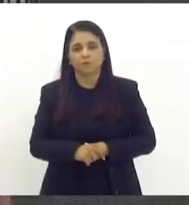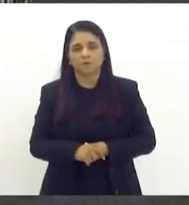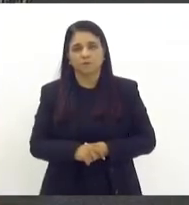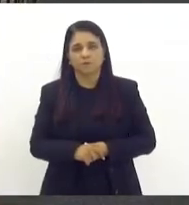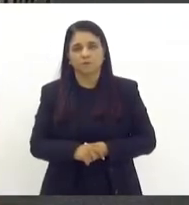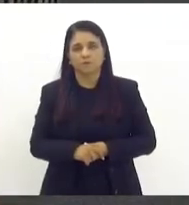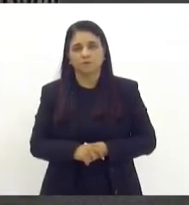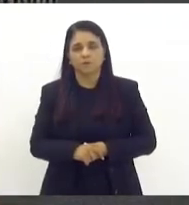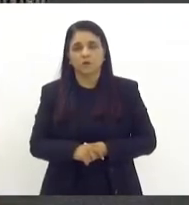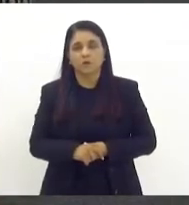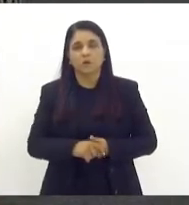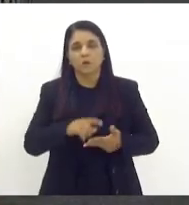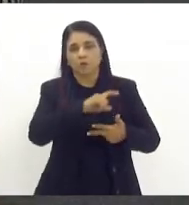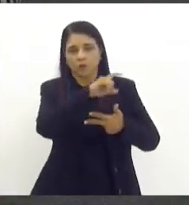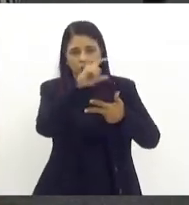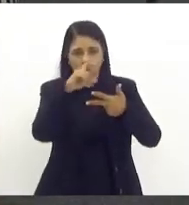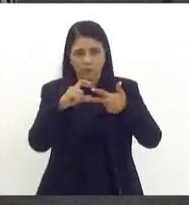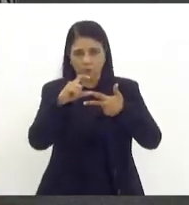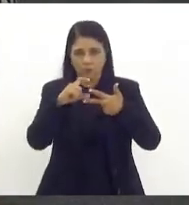Poder Executivo